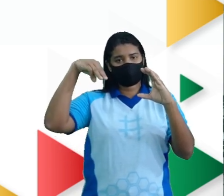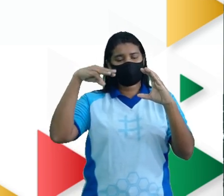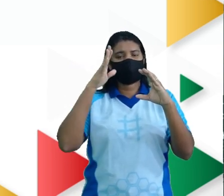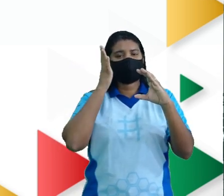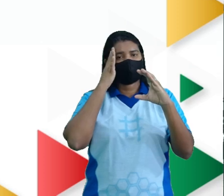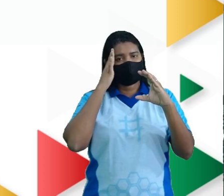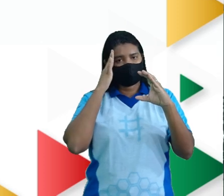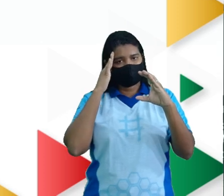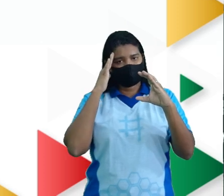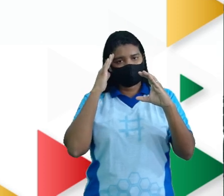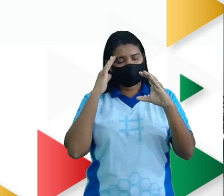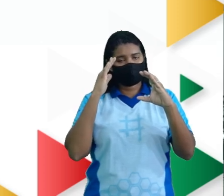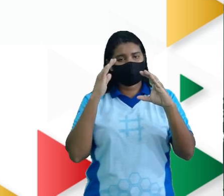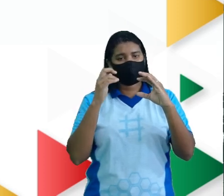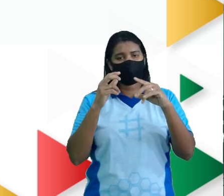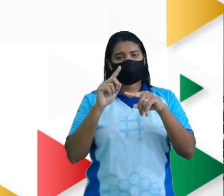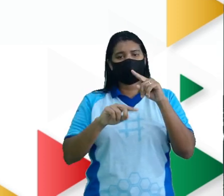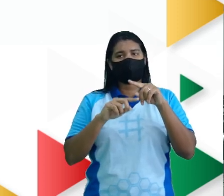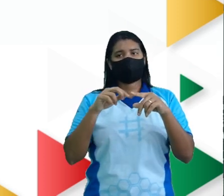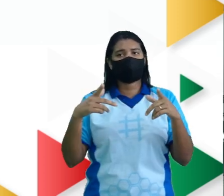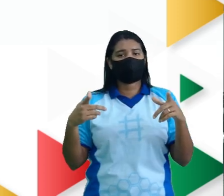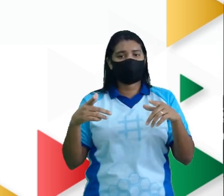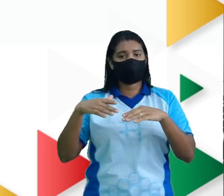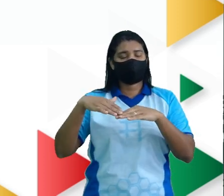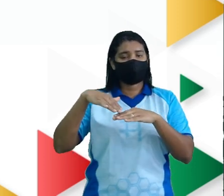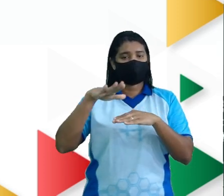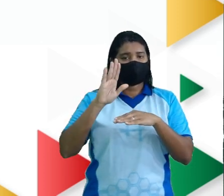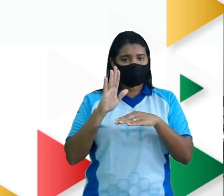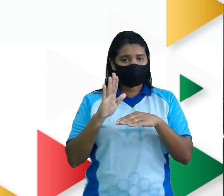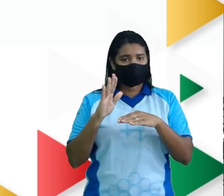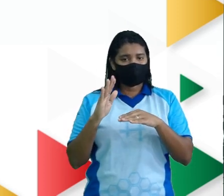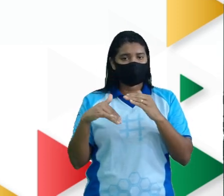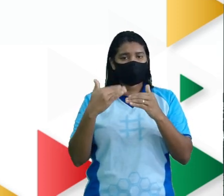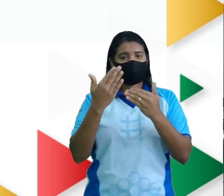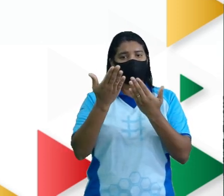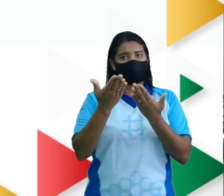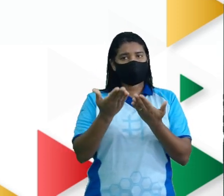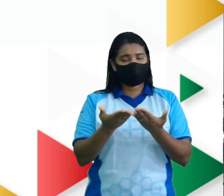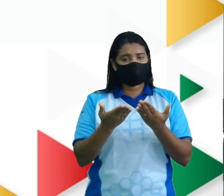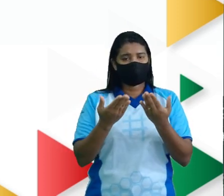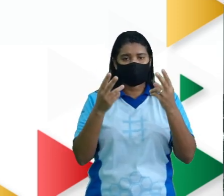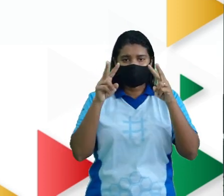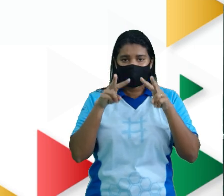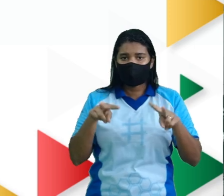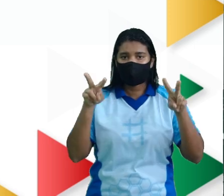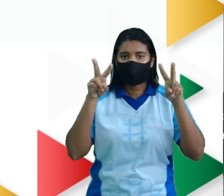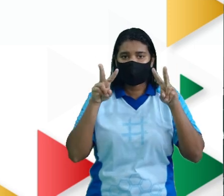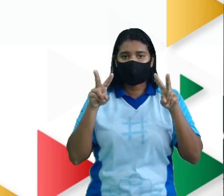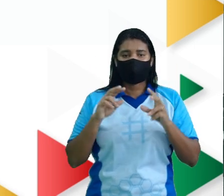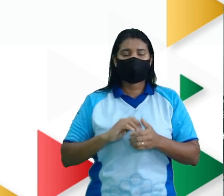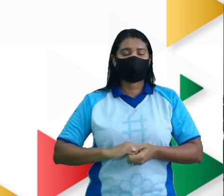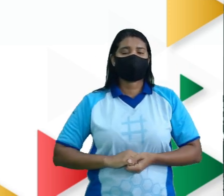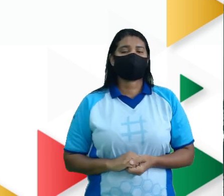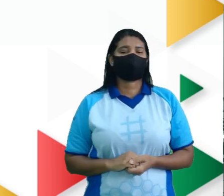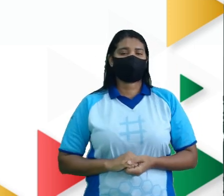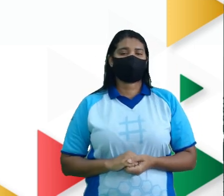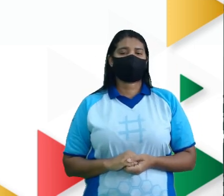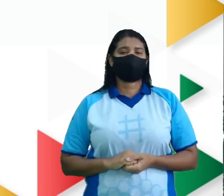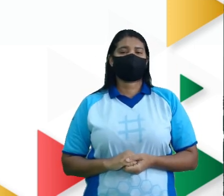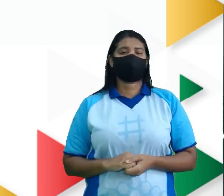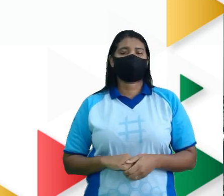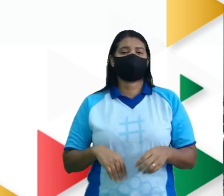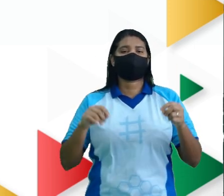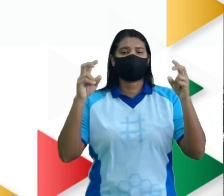nossos materiais, eles são maiores e proporcional para você enxergar no quadro. Então, eu abri a